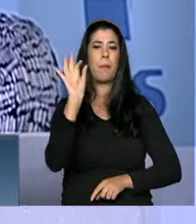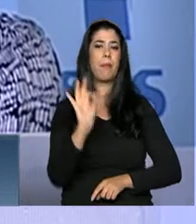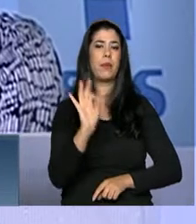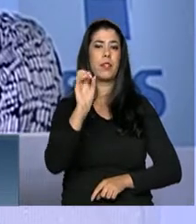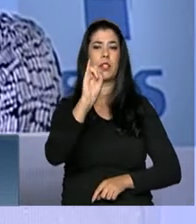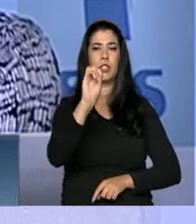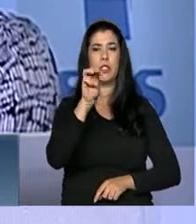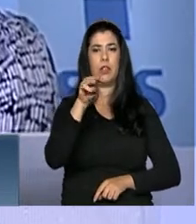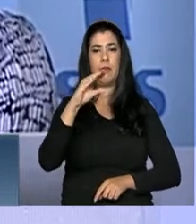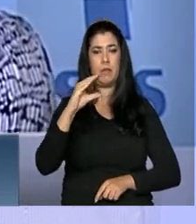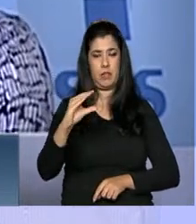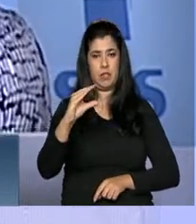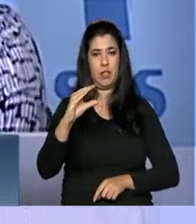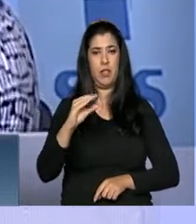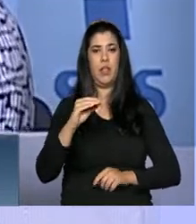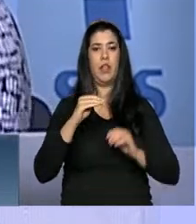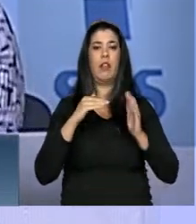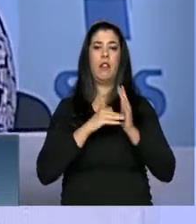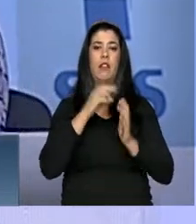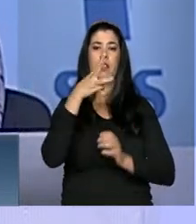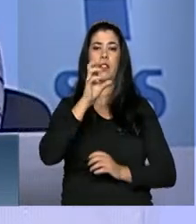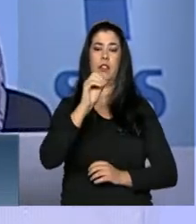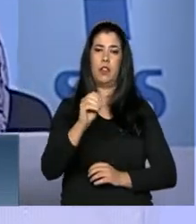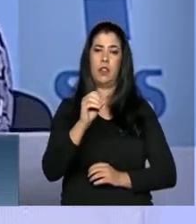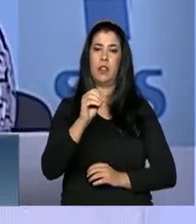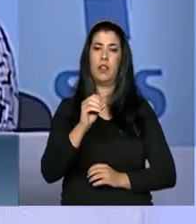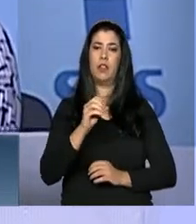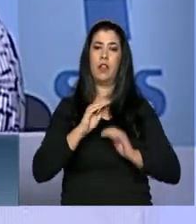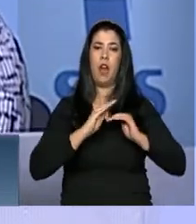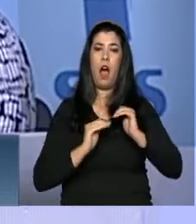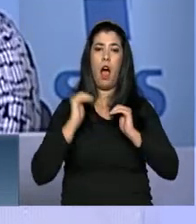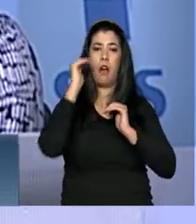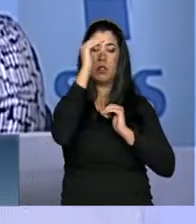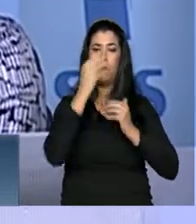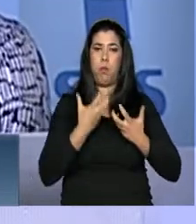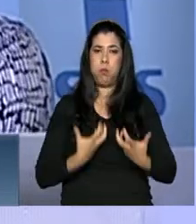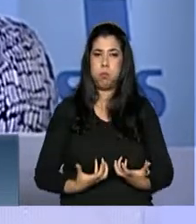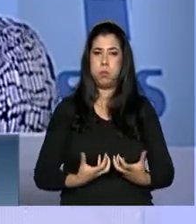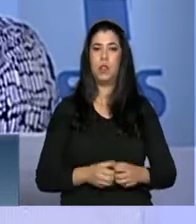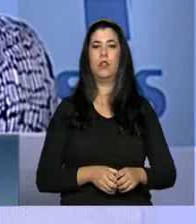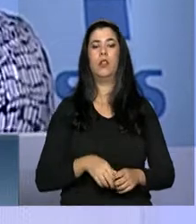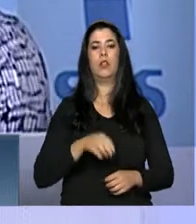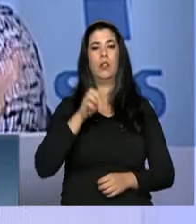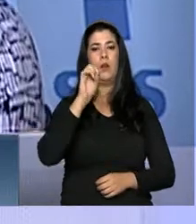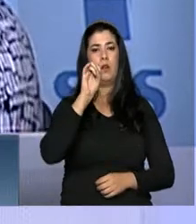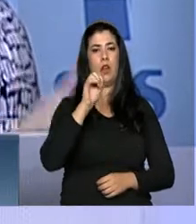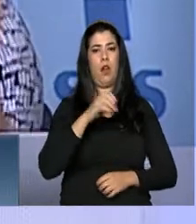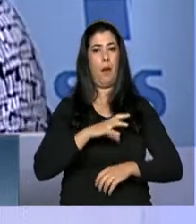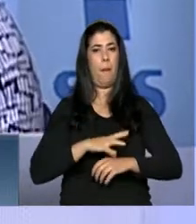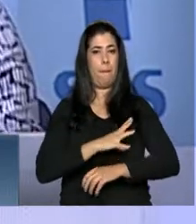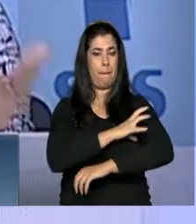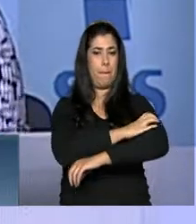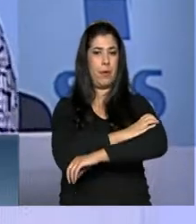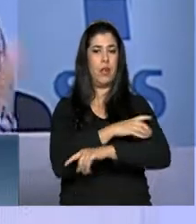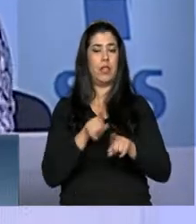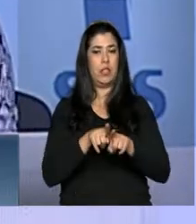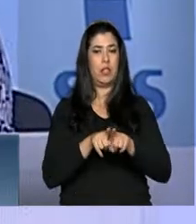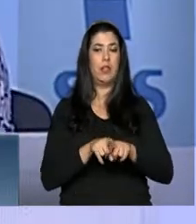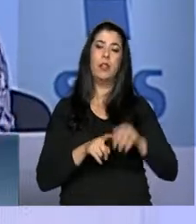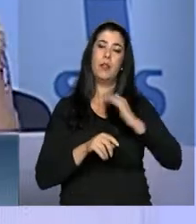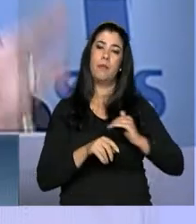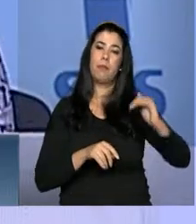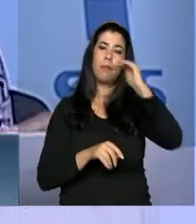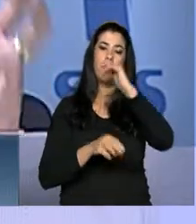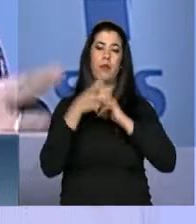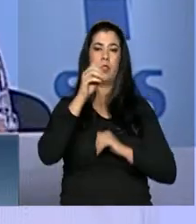corporal acima de 30 e excesso de peso, índice de massa corporal acima de 25. Lembrando, então, que o excesso de